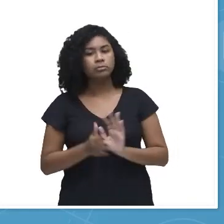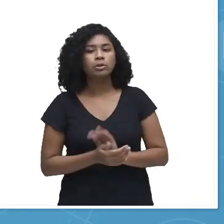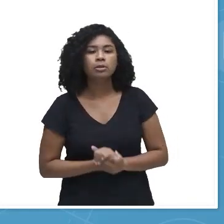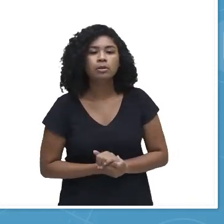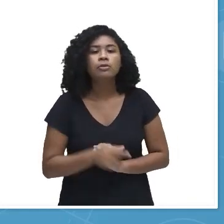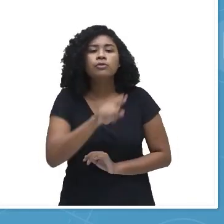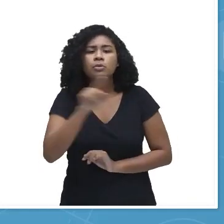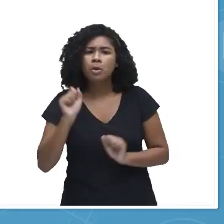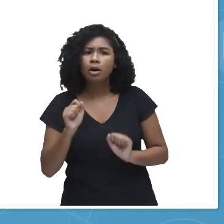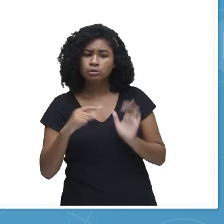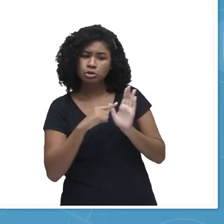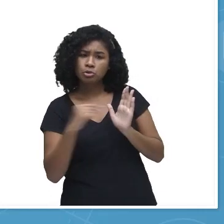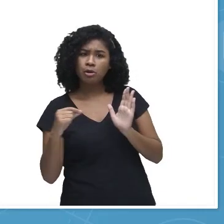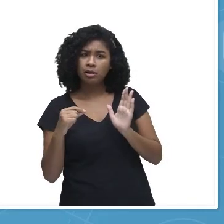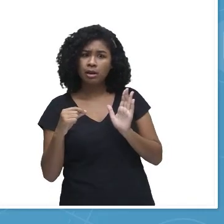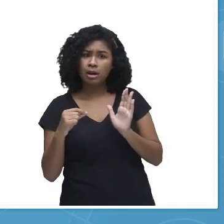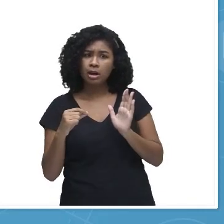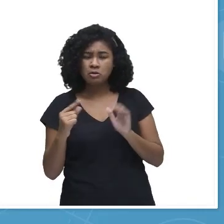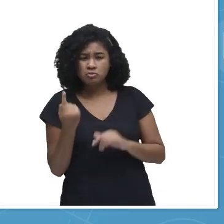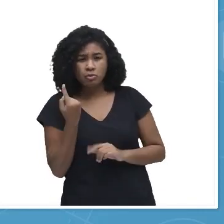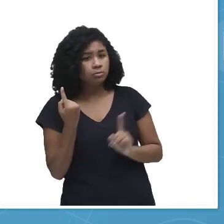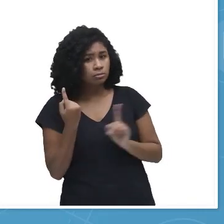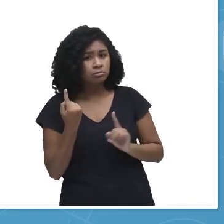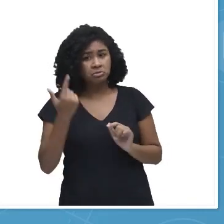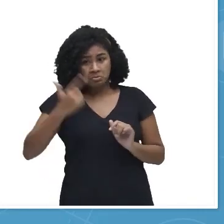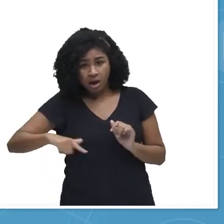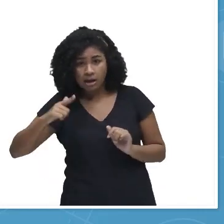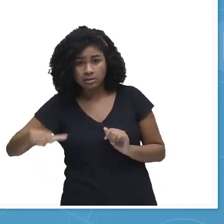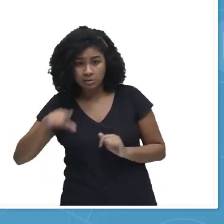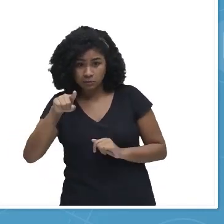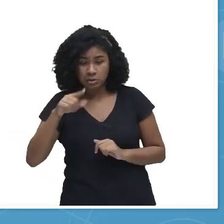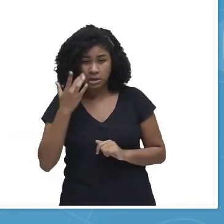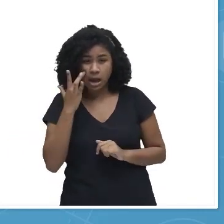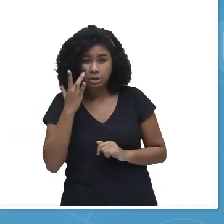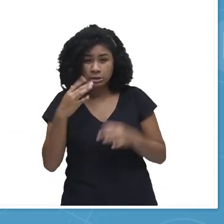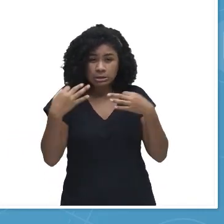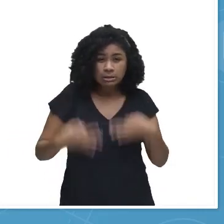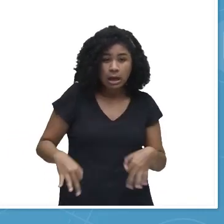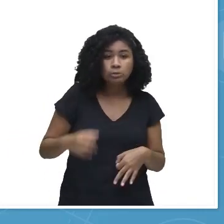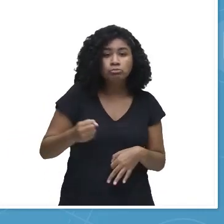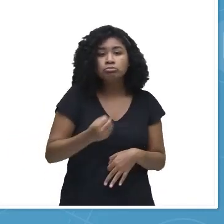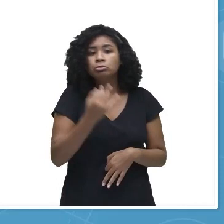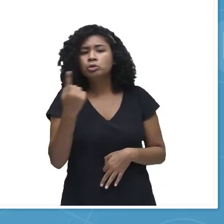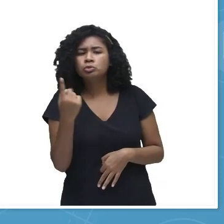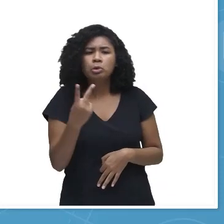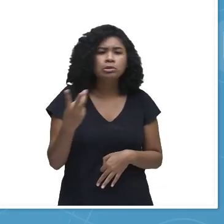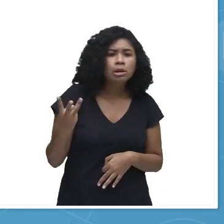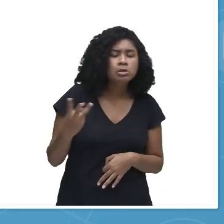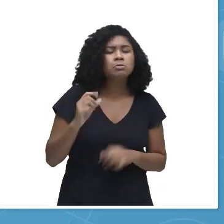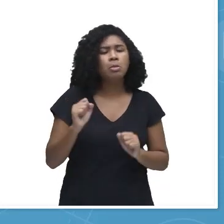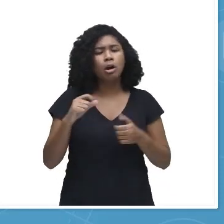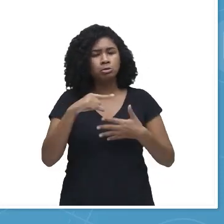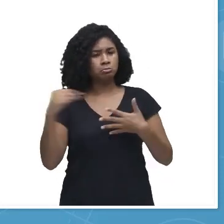pode marcar mais de uma alternativa que você considera que seja a alternativa correta. Essa é a primeira questão que eu passei para